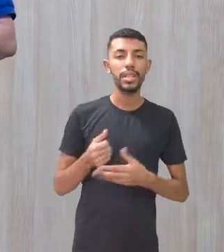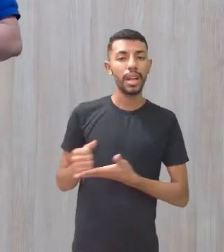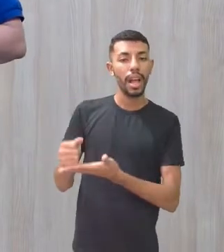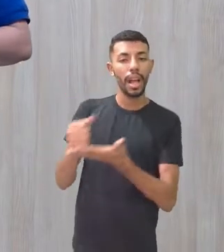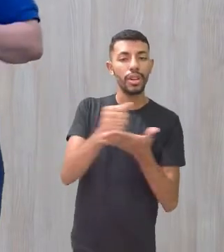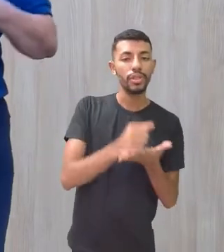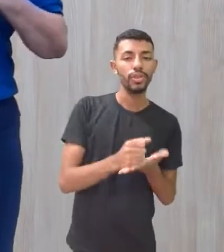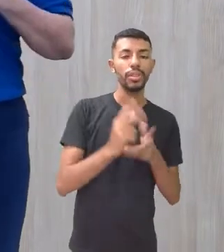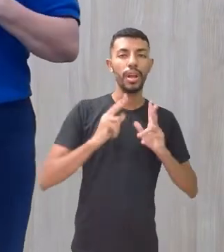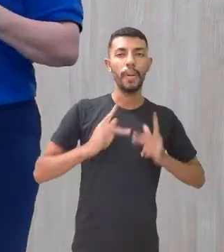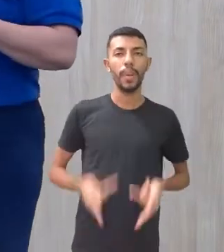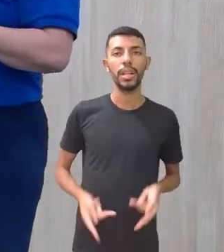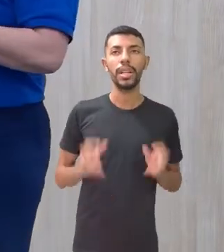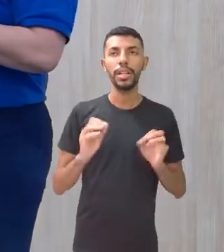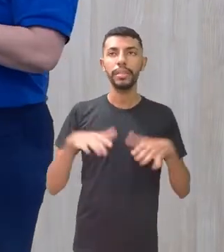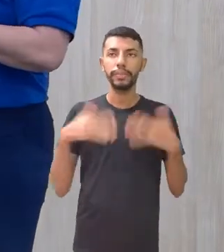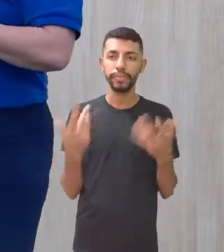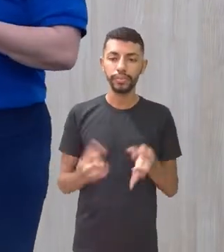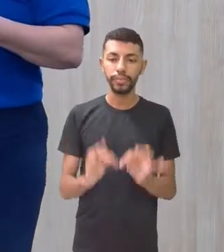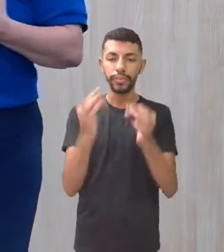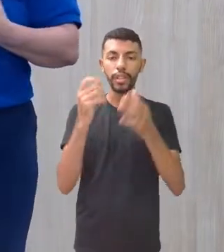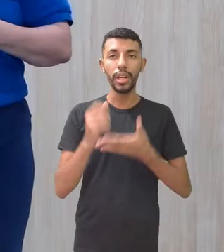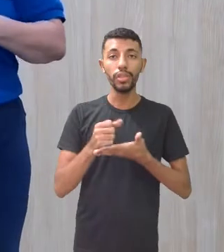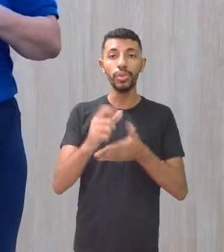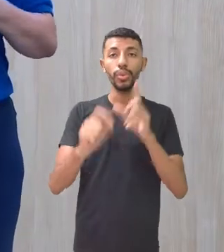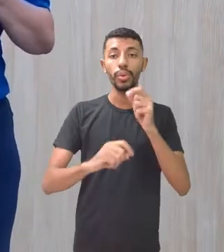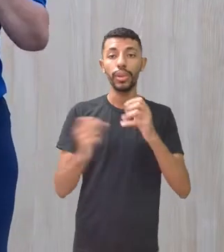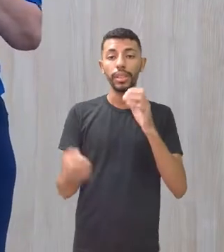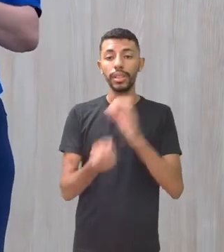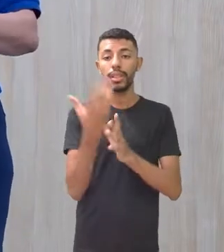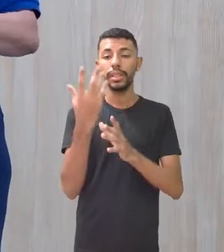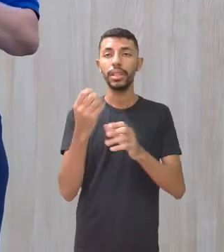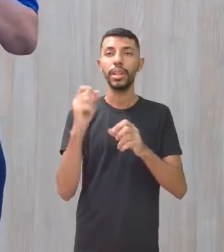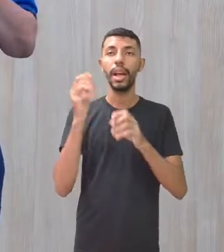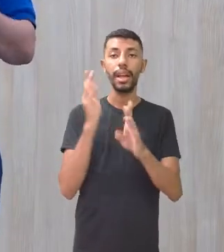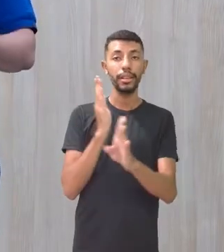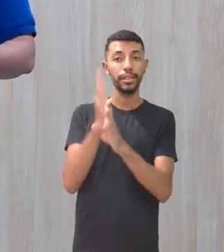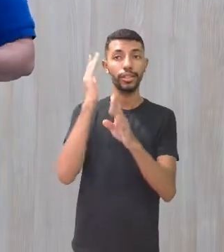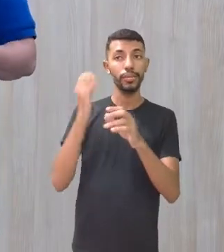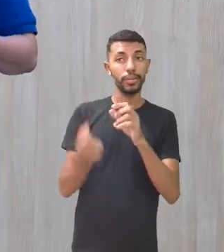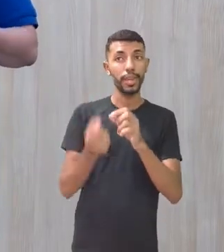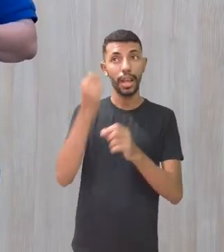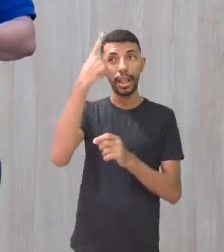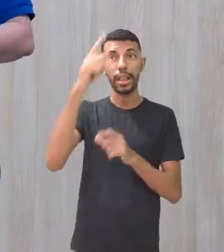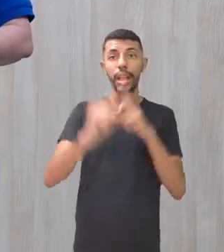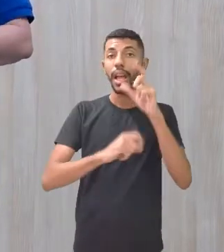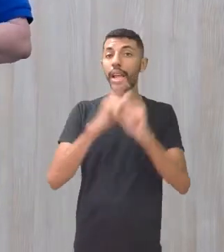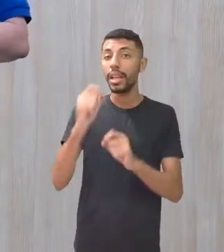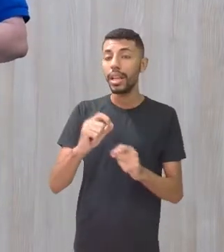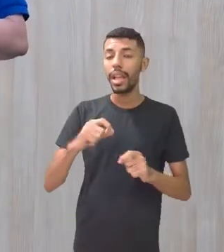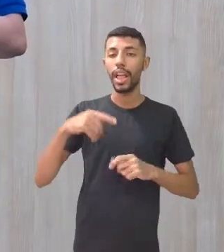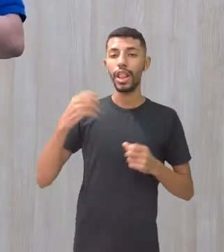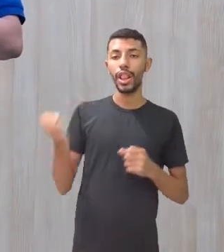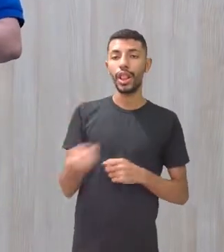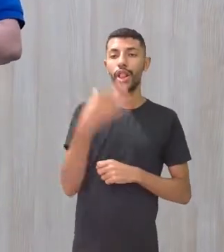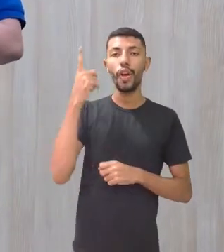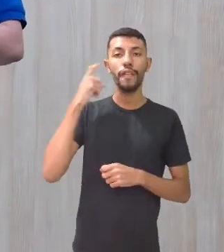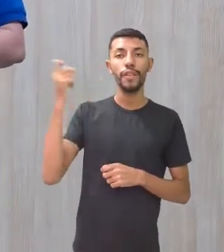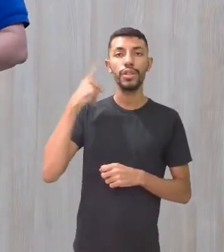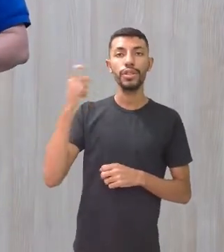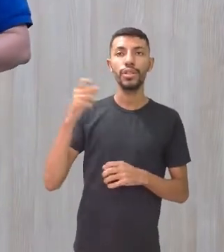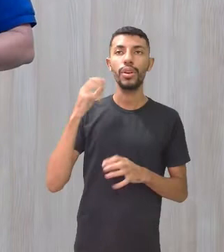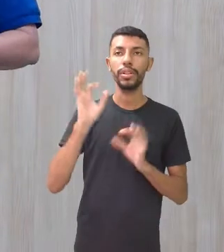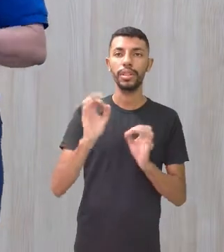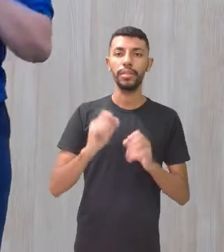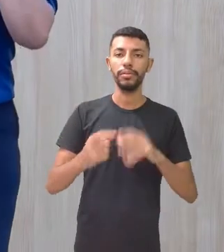a tecnologia ajudou, né, na construção e na descoberta e na invenção de novas sonoridades e